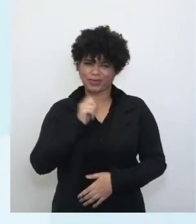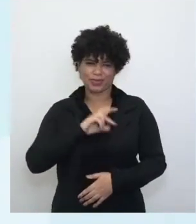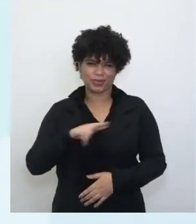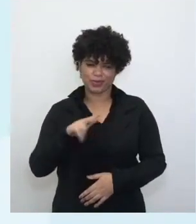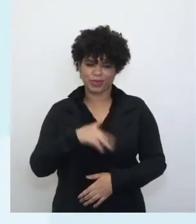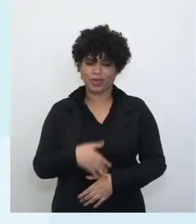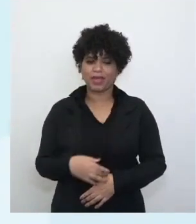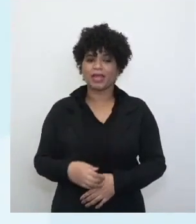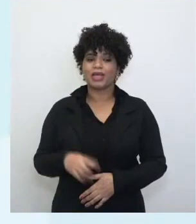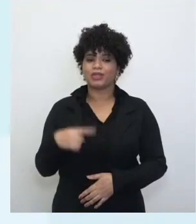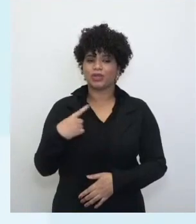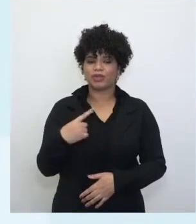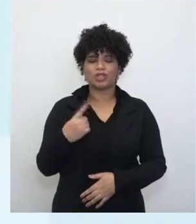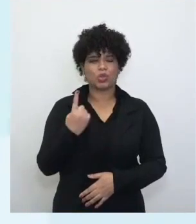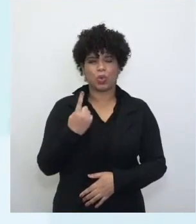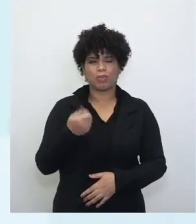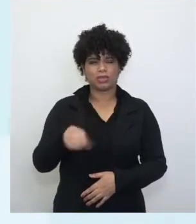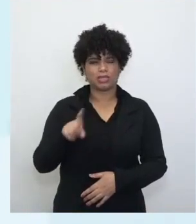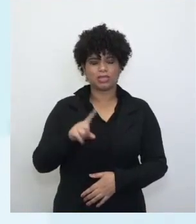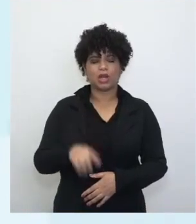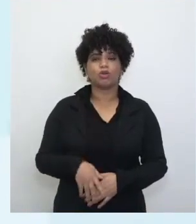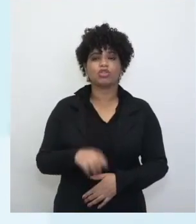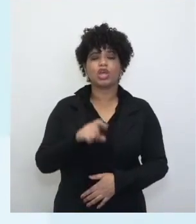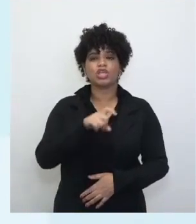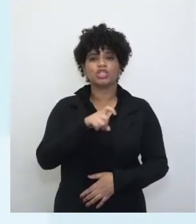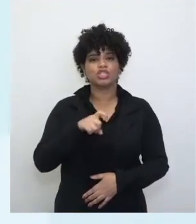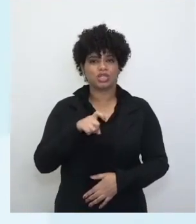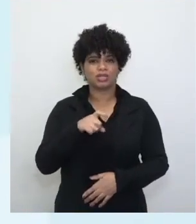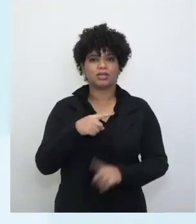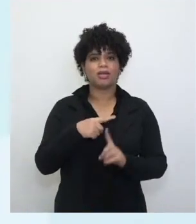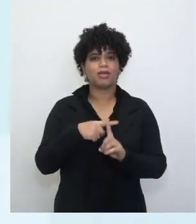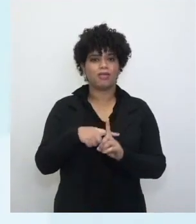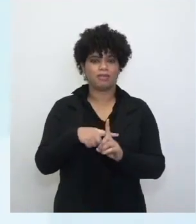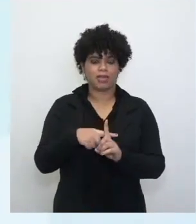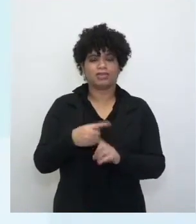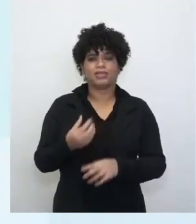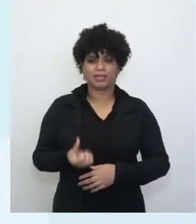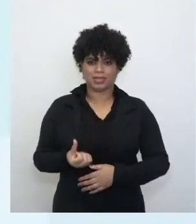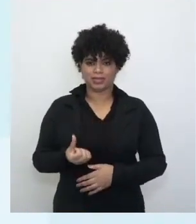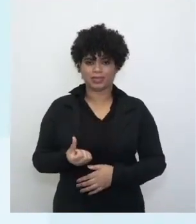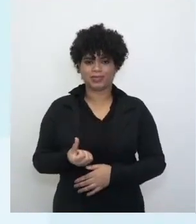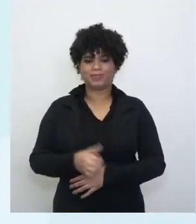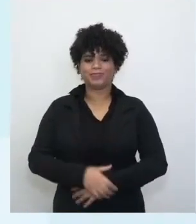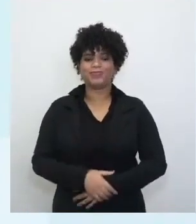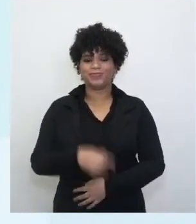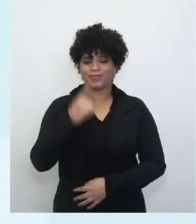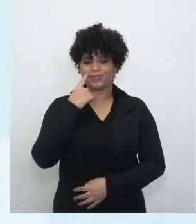1 na frente a gente normalmente não coloca. Fica só X mais 6. Então, eu vou